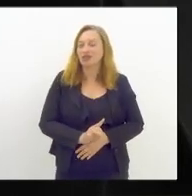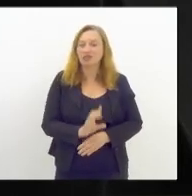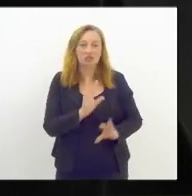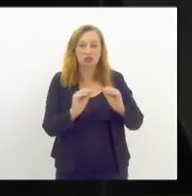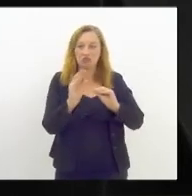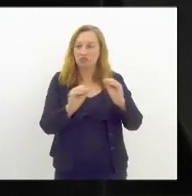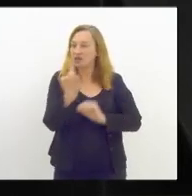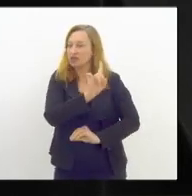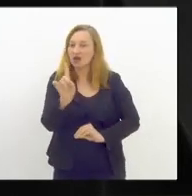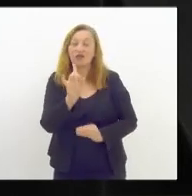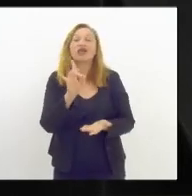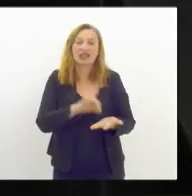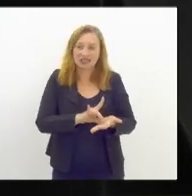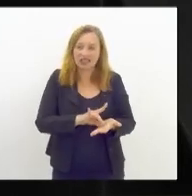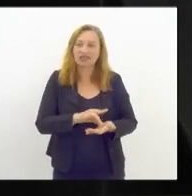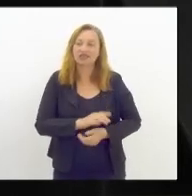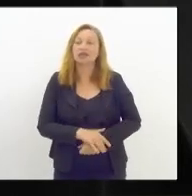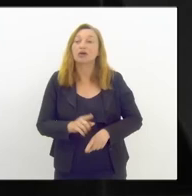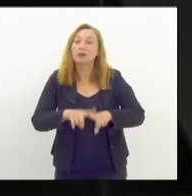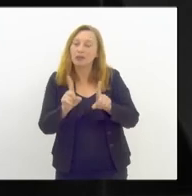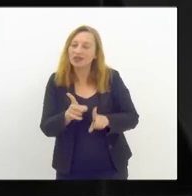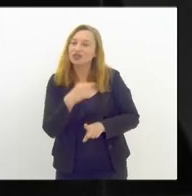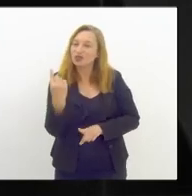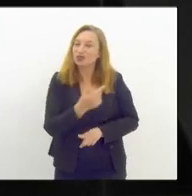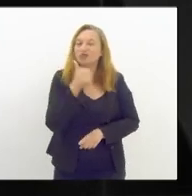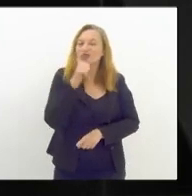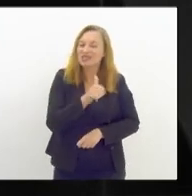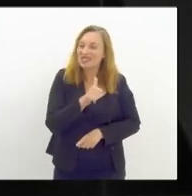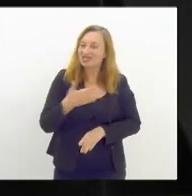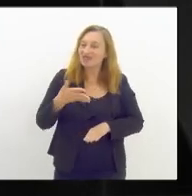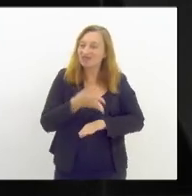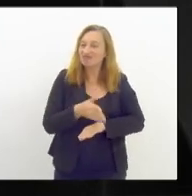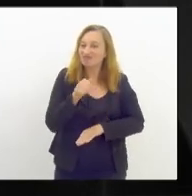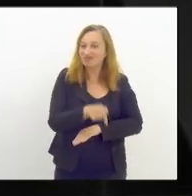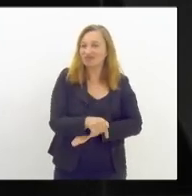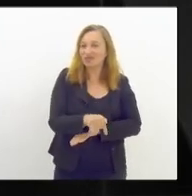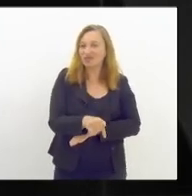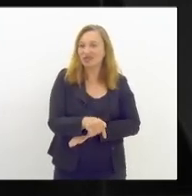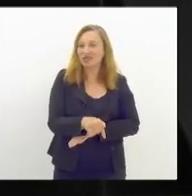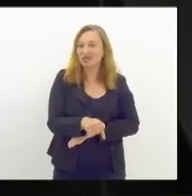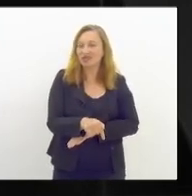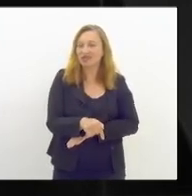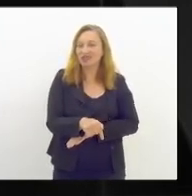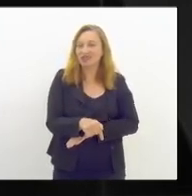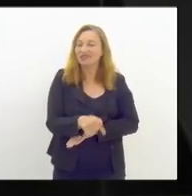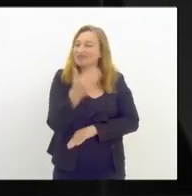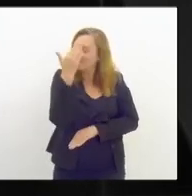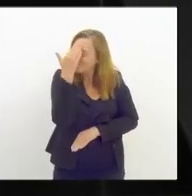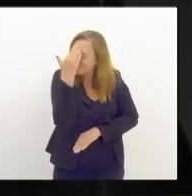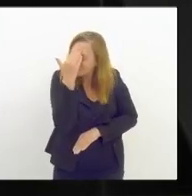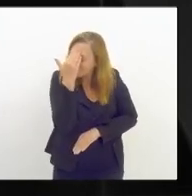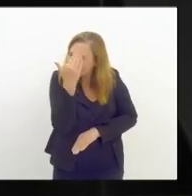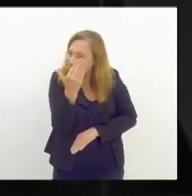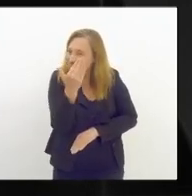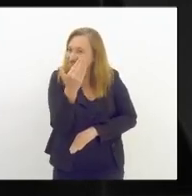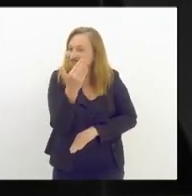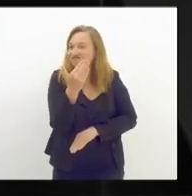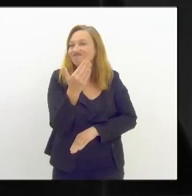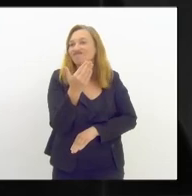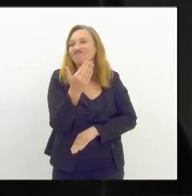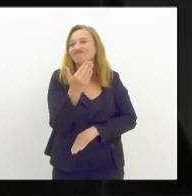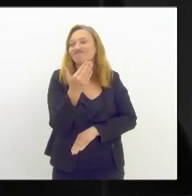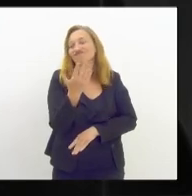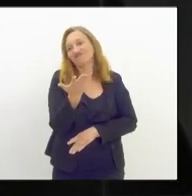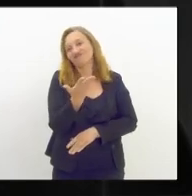mimimi é realidade mas nós mulheres Chegamos aqui e Agradecemos muito ao